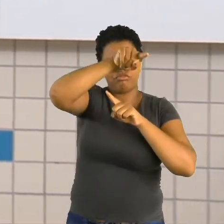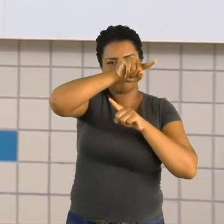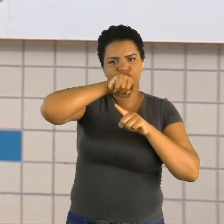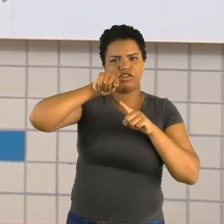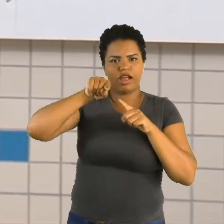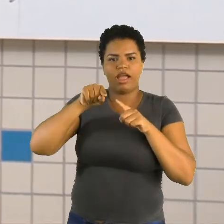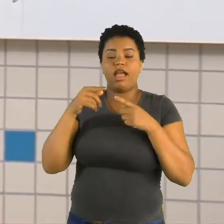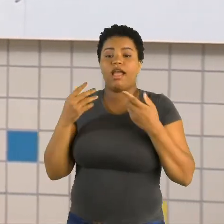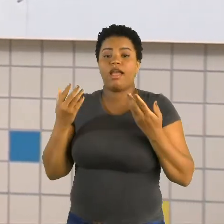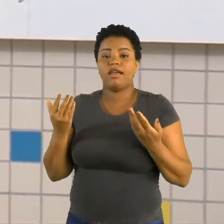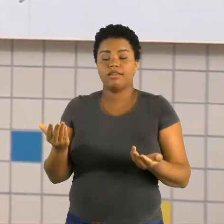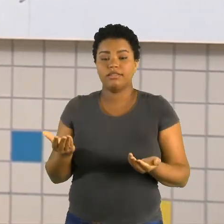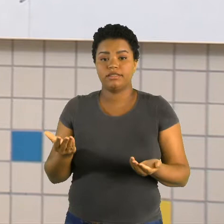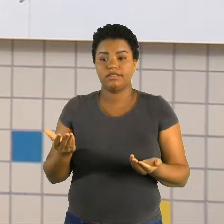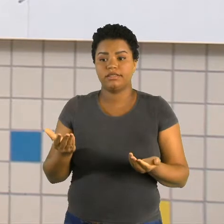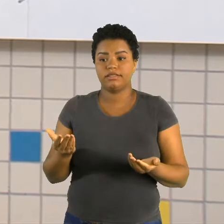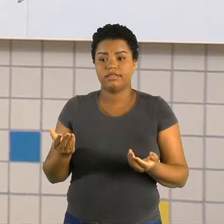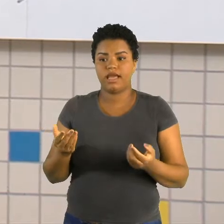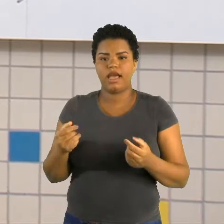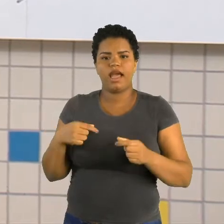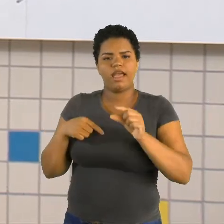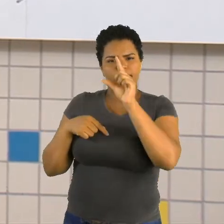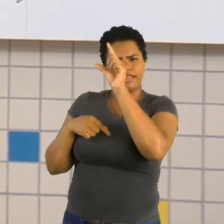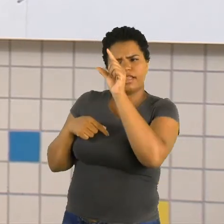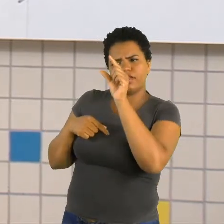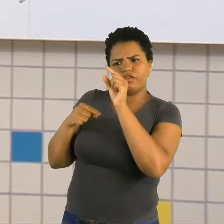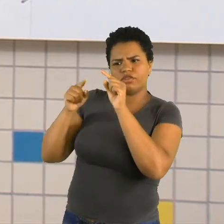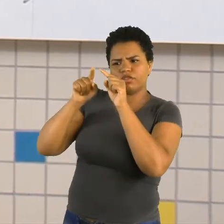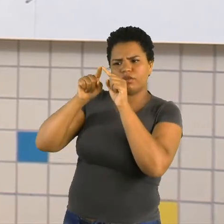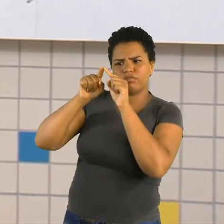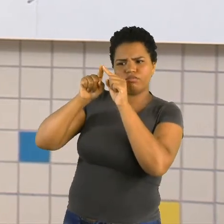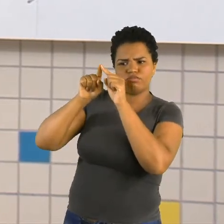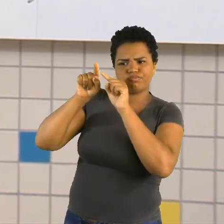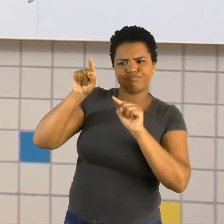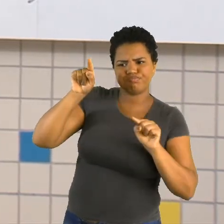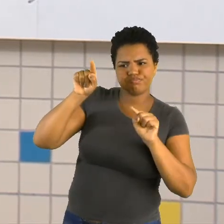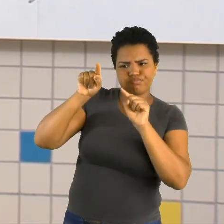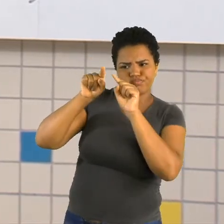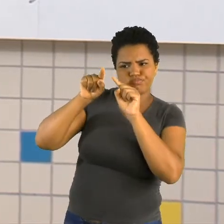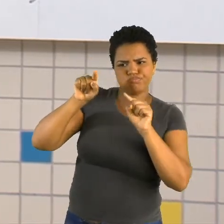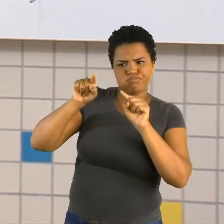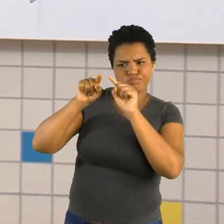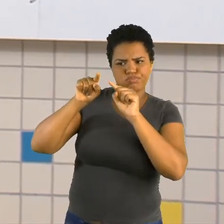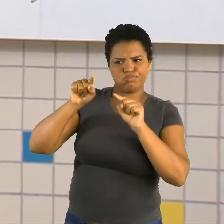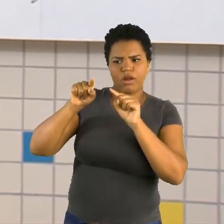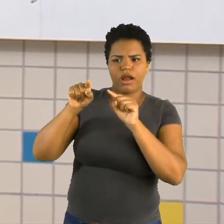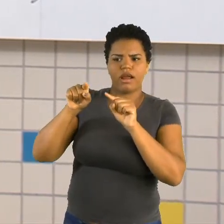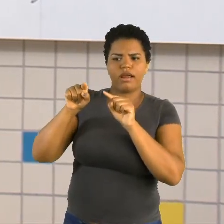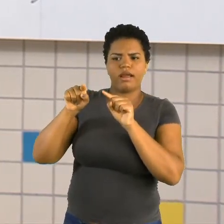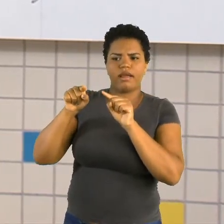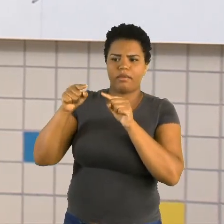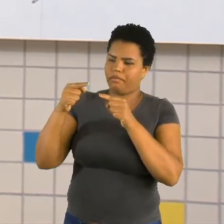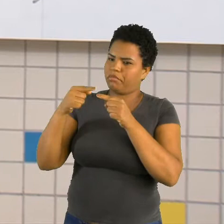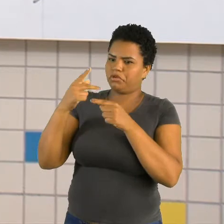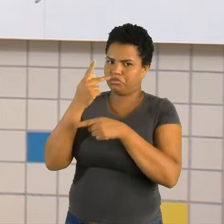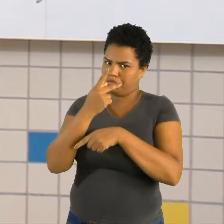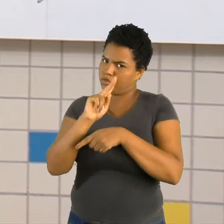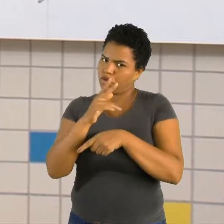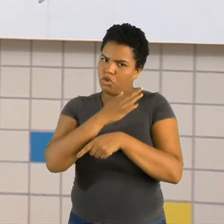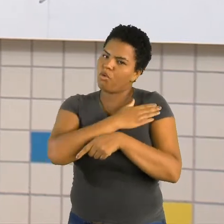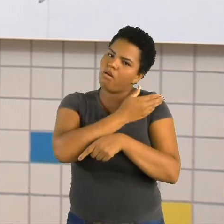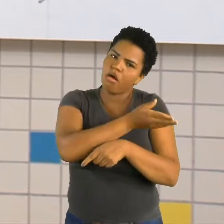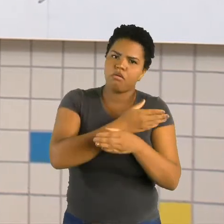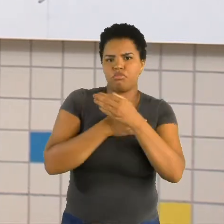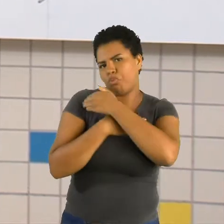Aí você faz esse rabicho aqui para o lado de você, ao teu lado. Puxa um rabichinho para cá,